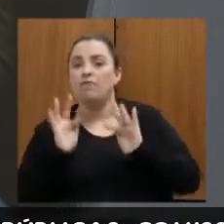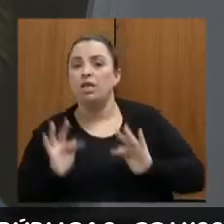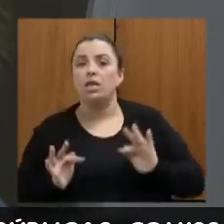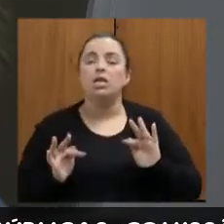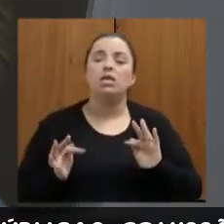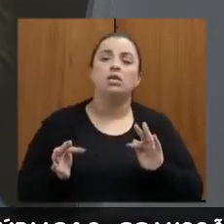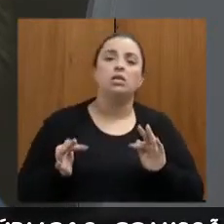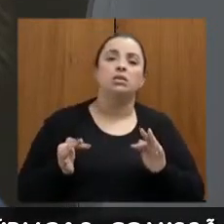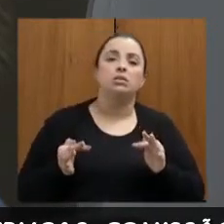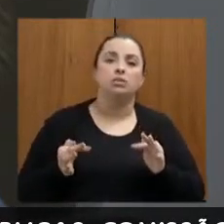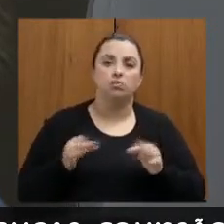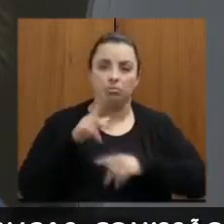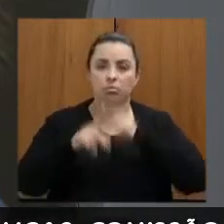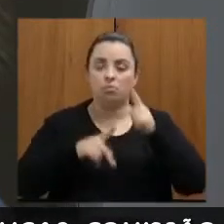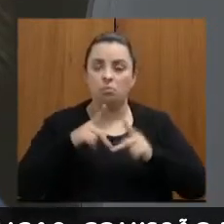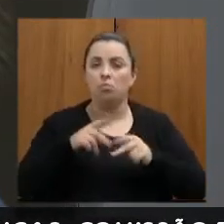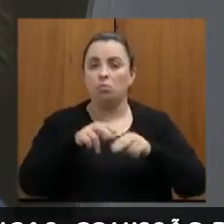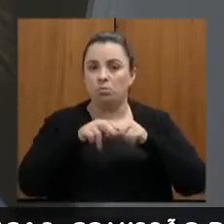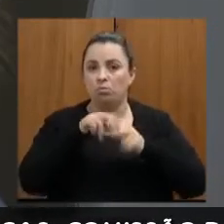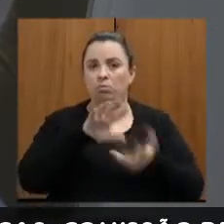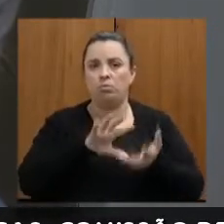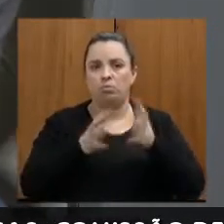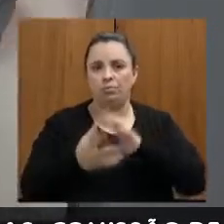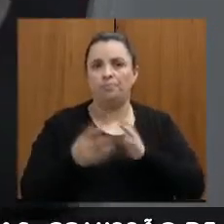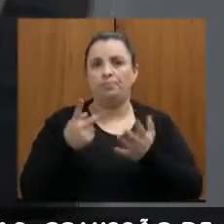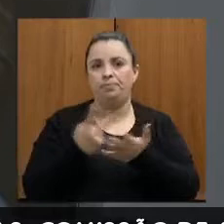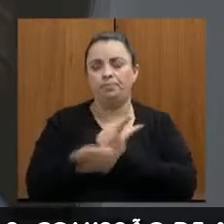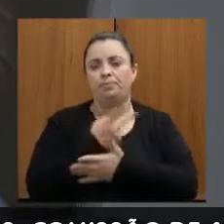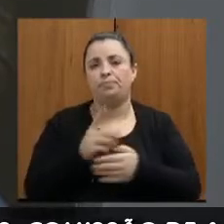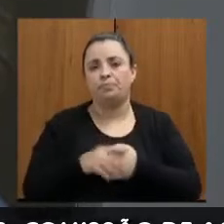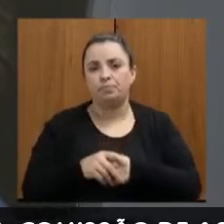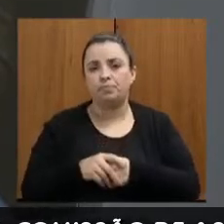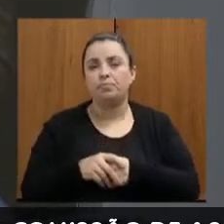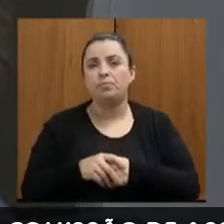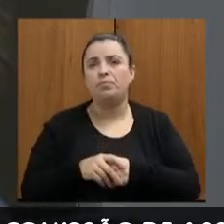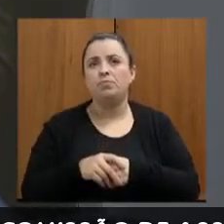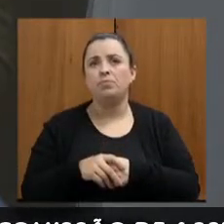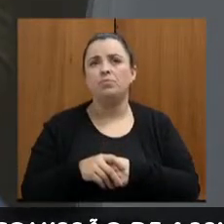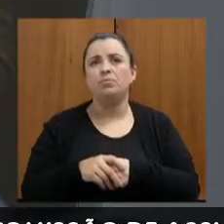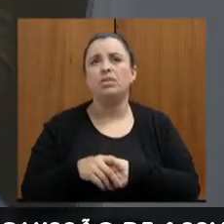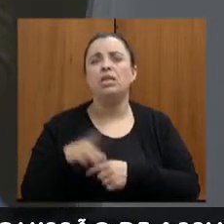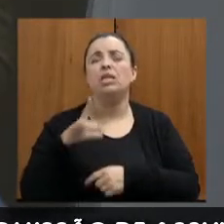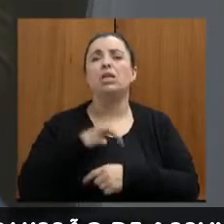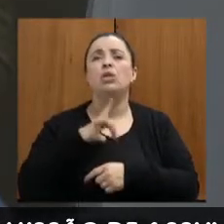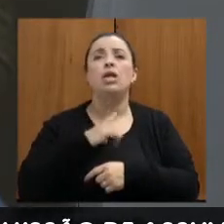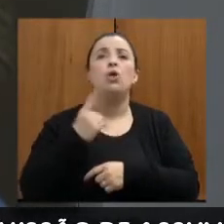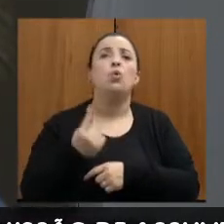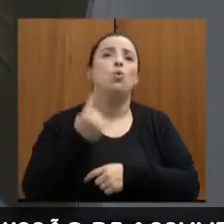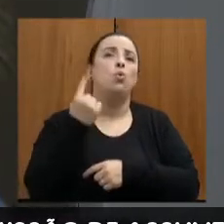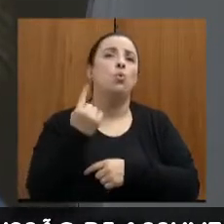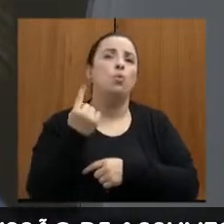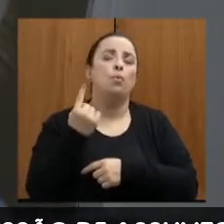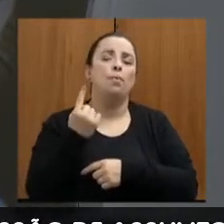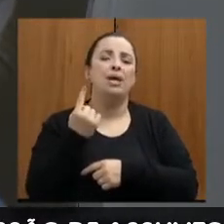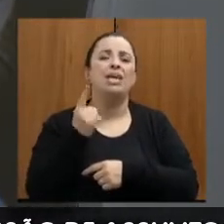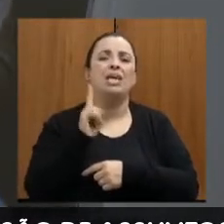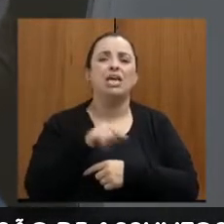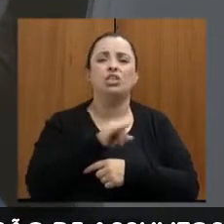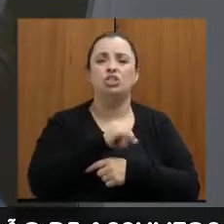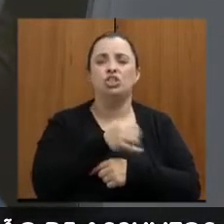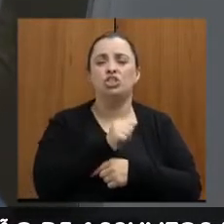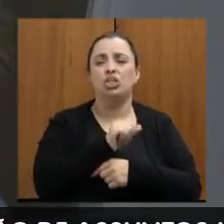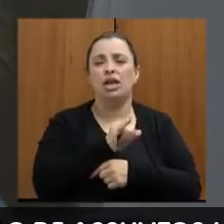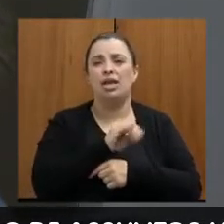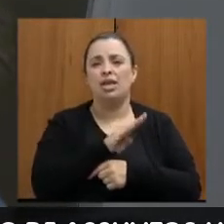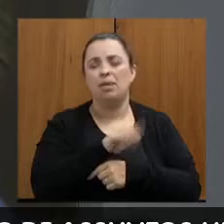com da população e o Marlboro outro recebeu a reclamação de uma que é de Jaíba